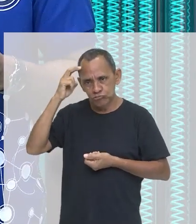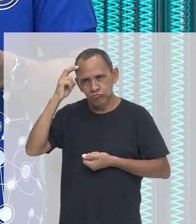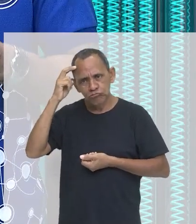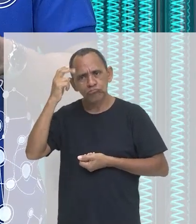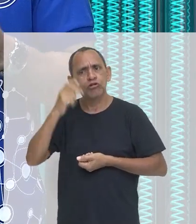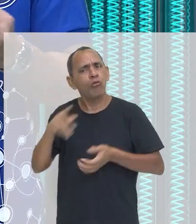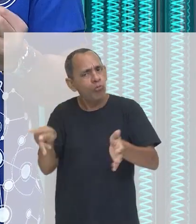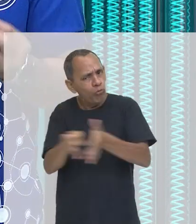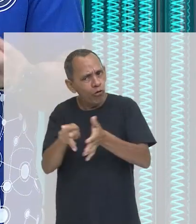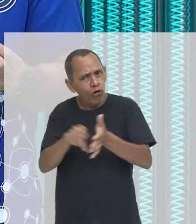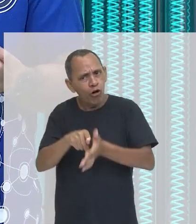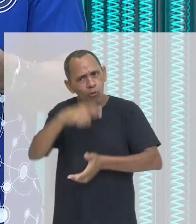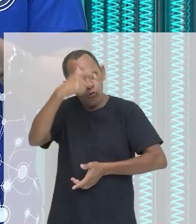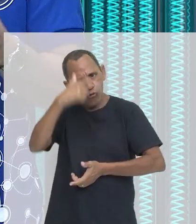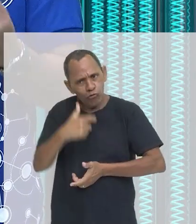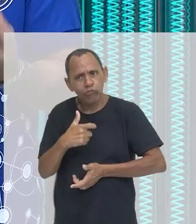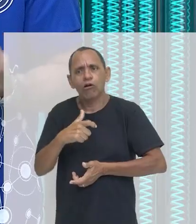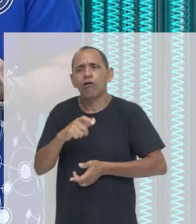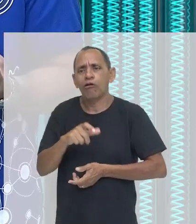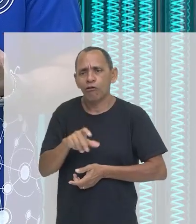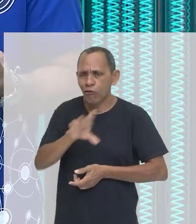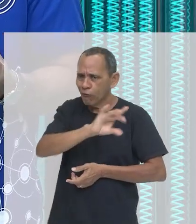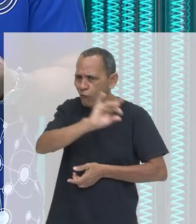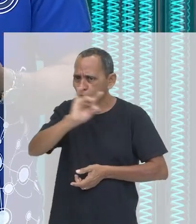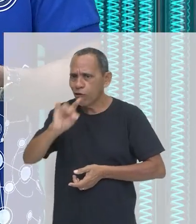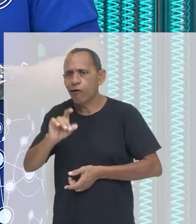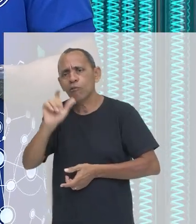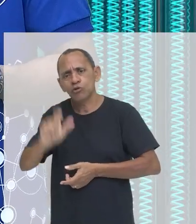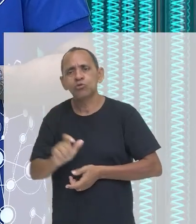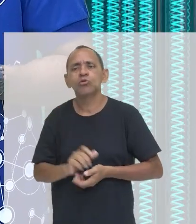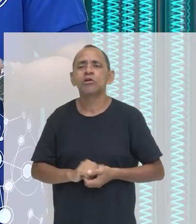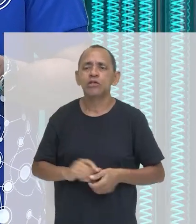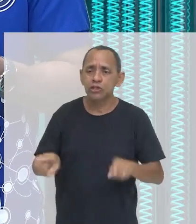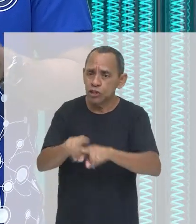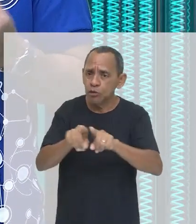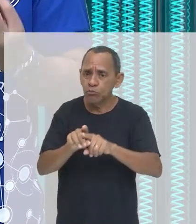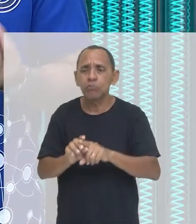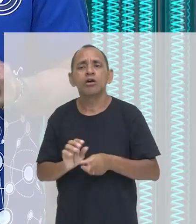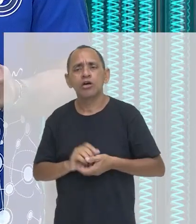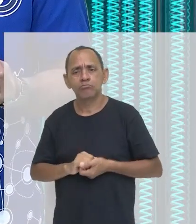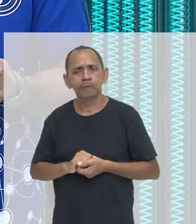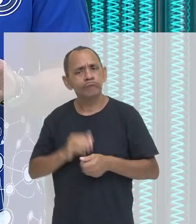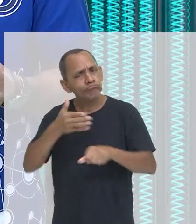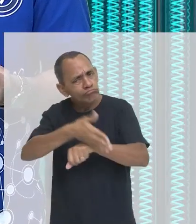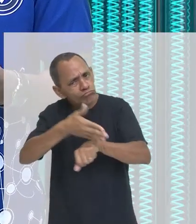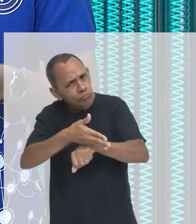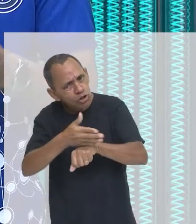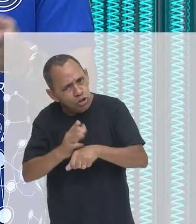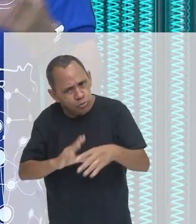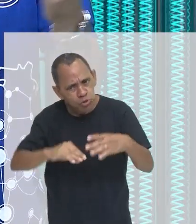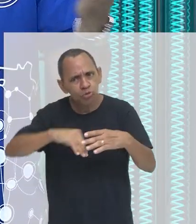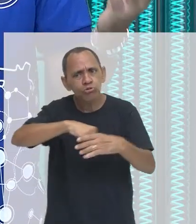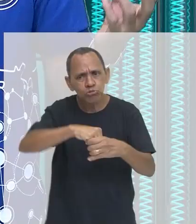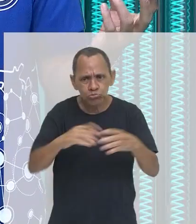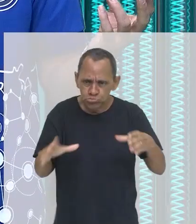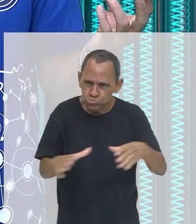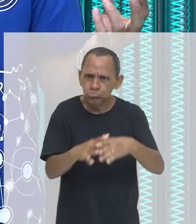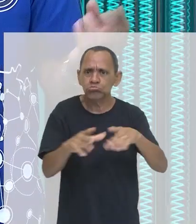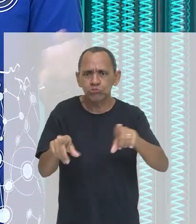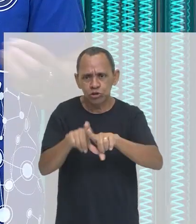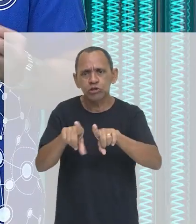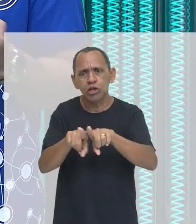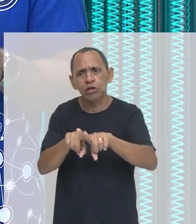individual, mas ela também é parte de um grupo, a gente faz parte de um grupo, esse grupo tem uma cultura e assim vai sempre